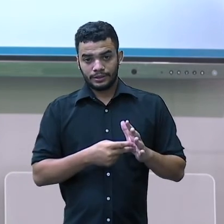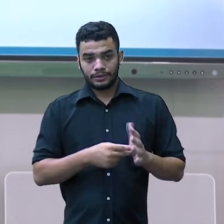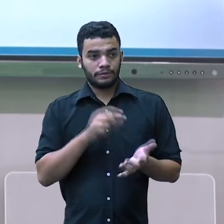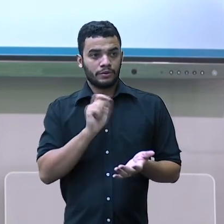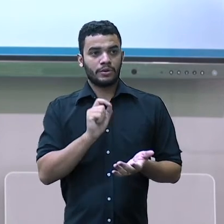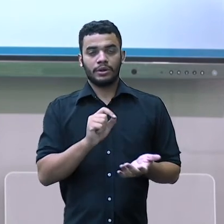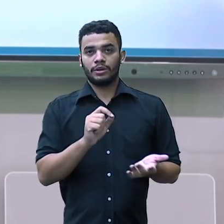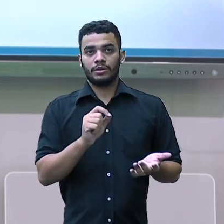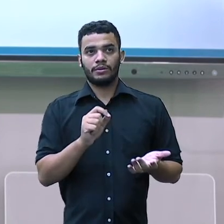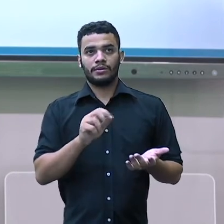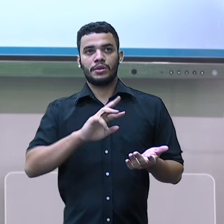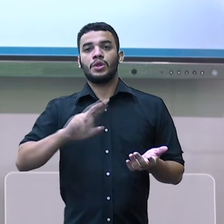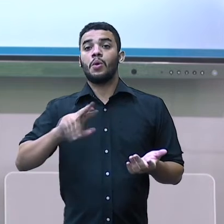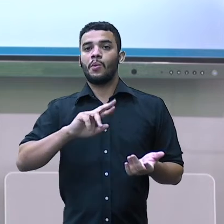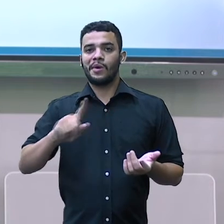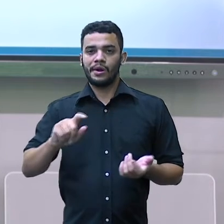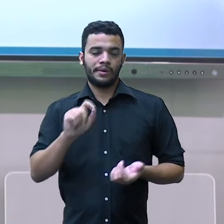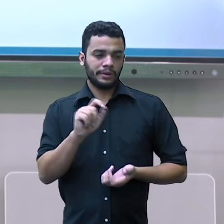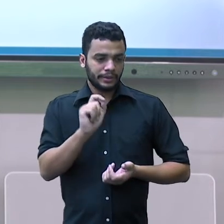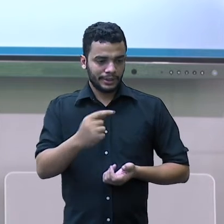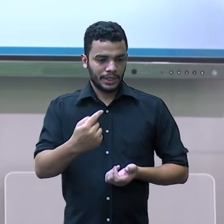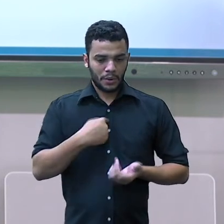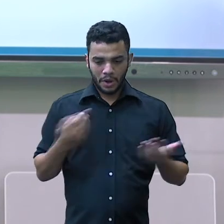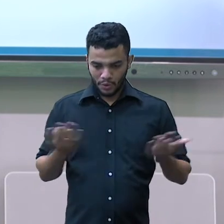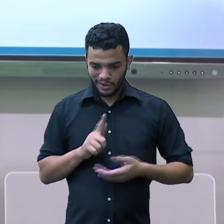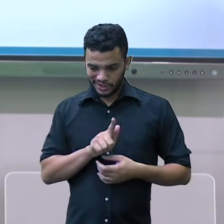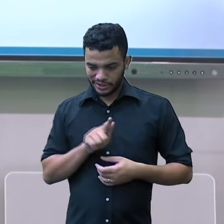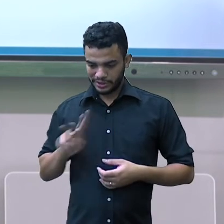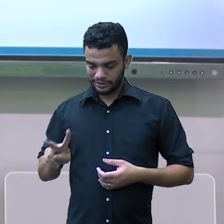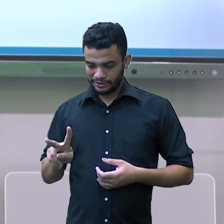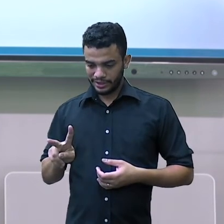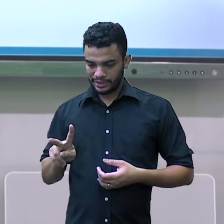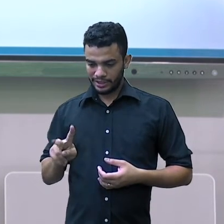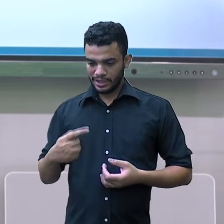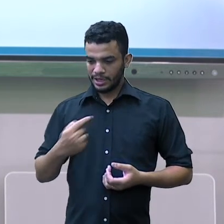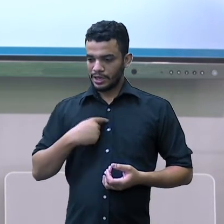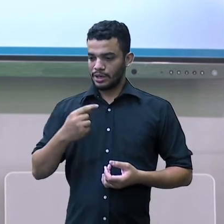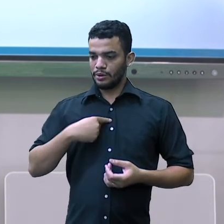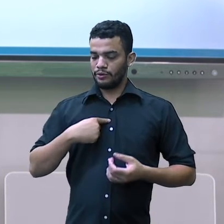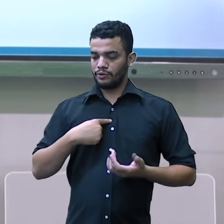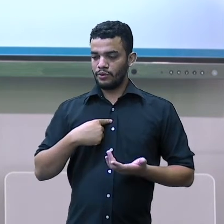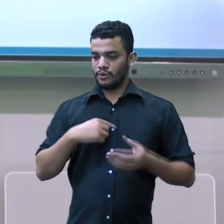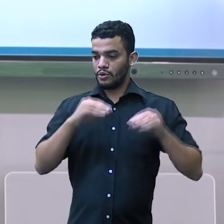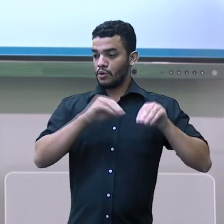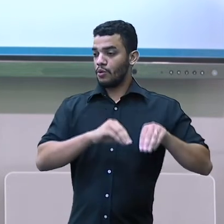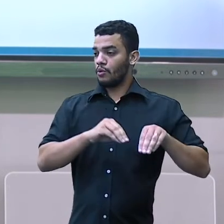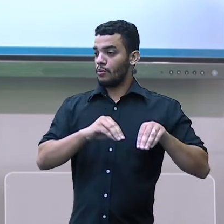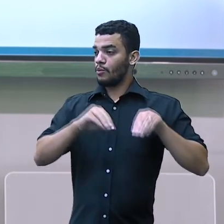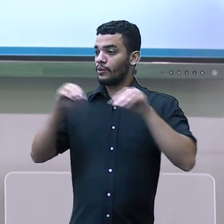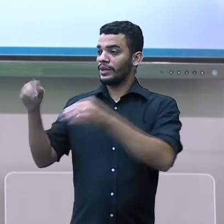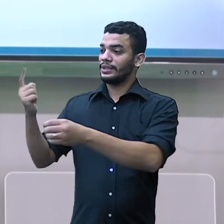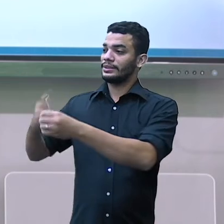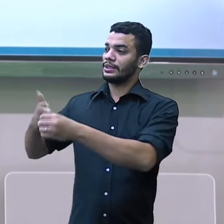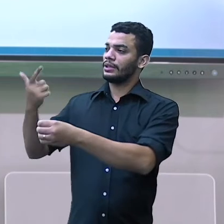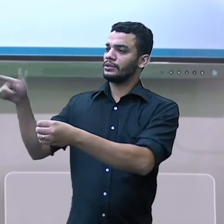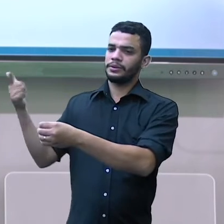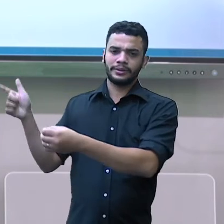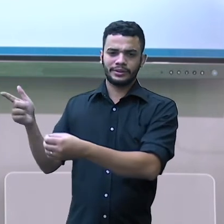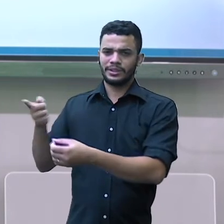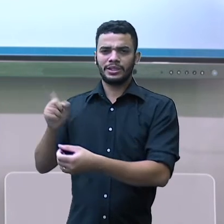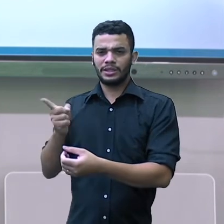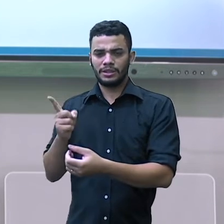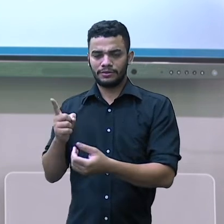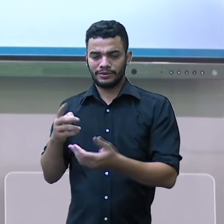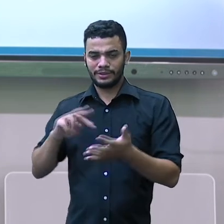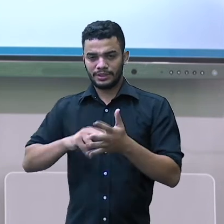Governador Valadares, mas de que ele está indo para o centro, para o lugar onde se encontram a maior